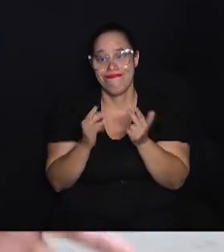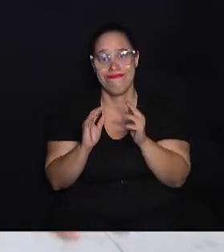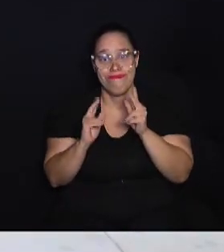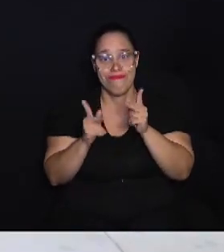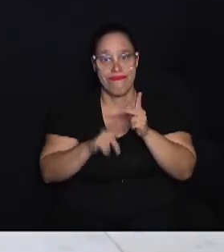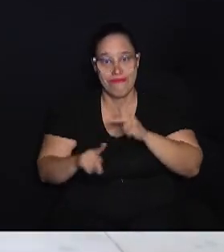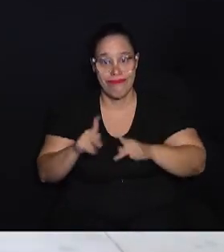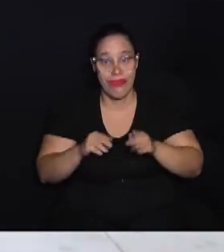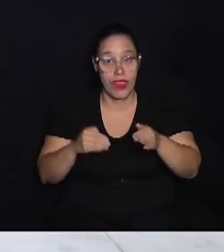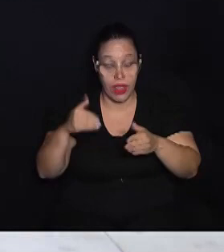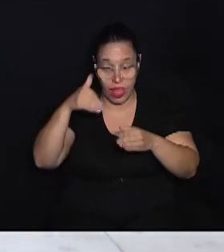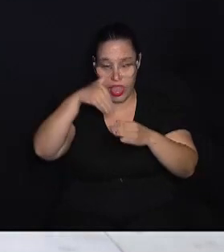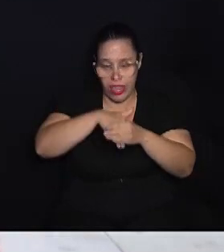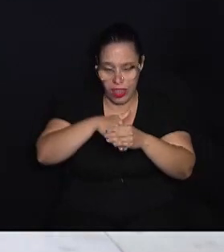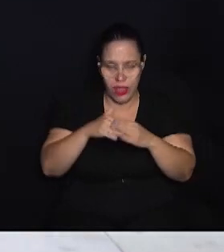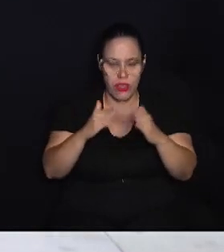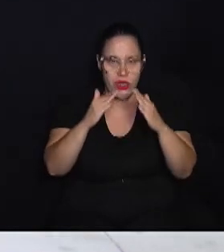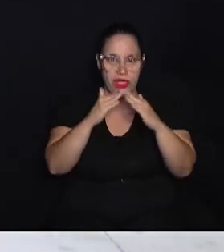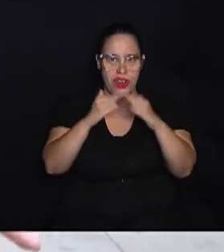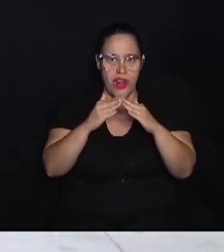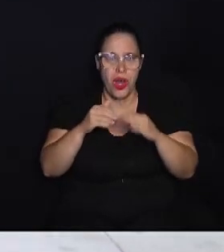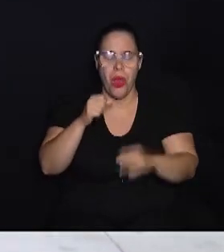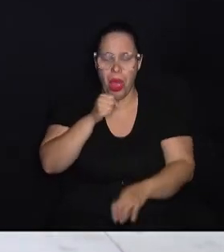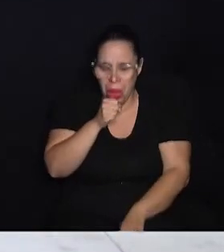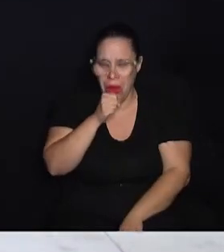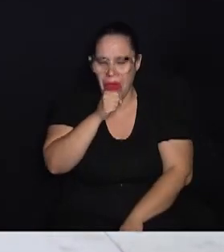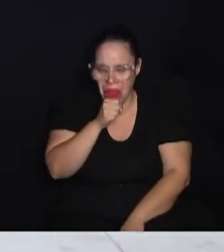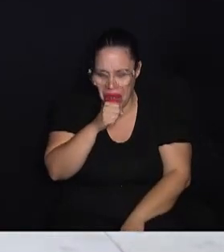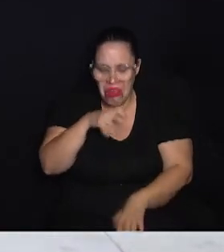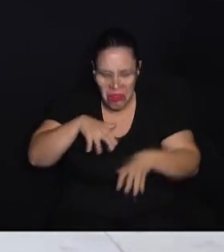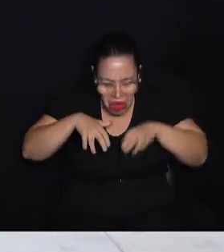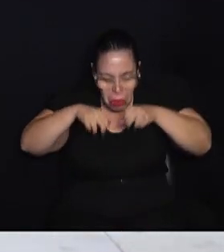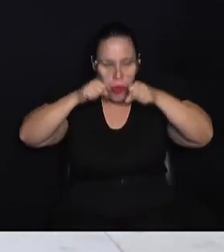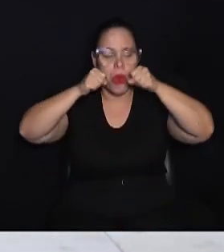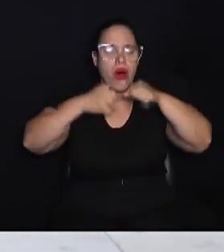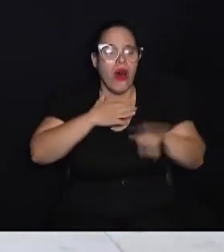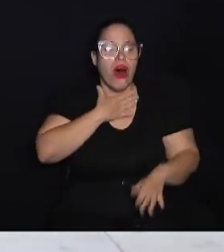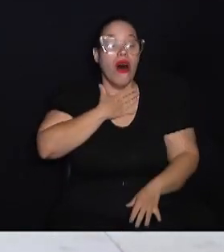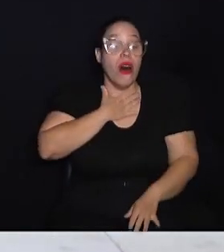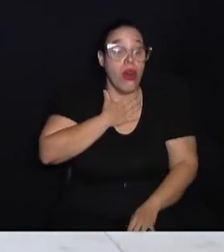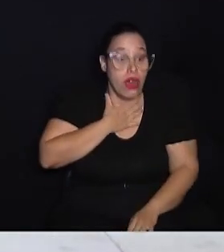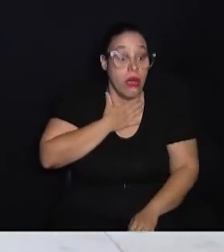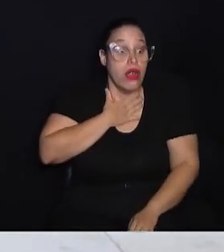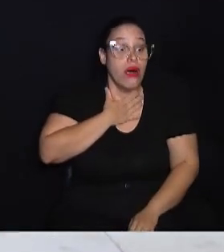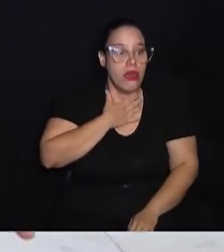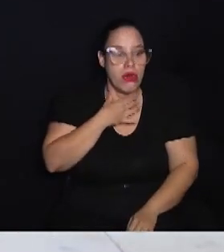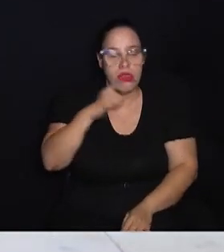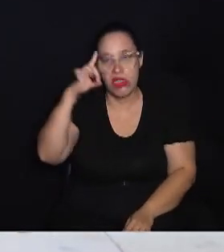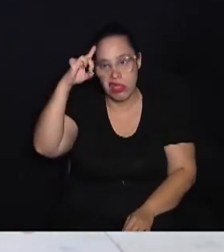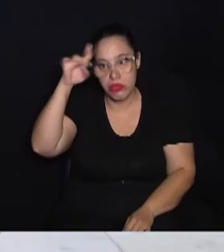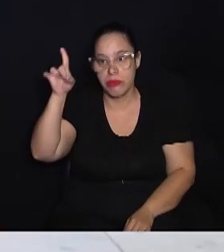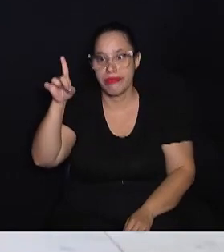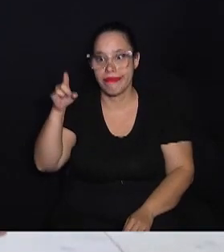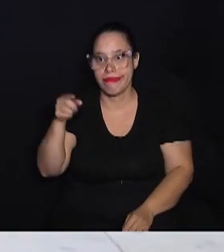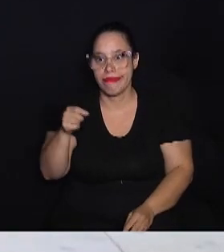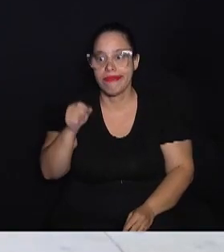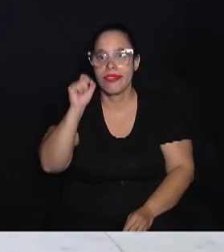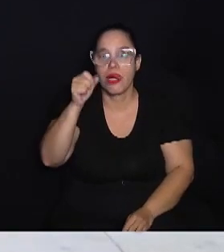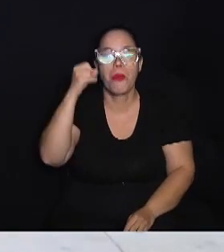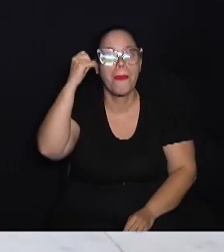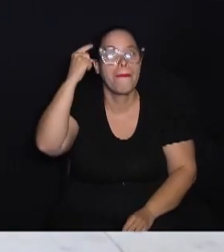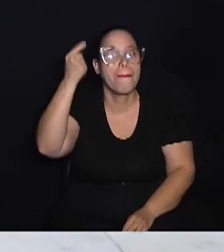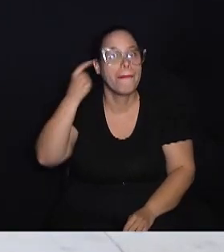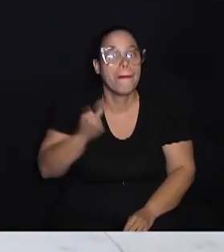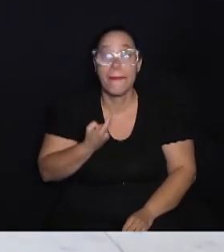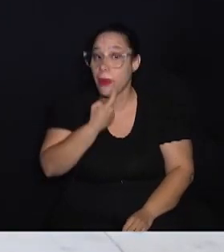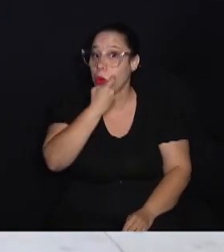está dentro de casa, a tosse, a falta de ar entraram na ordem do dia. E aí eu quero saber de você, Mirna, pessoal